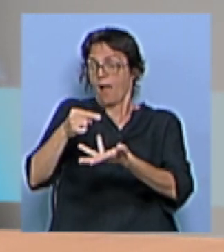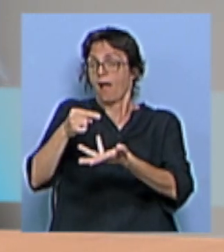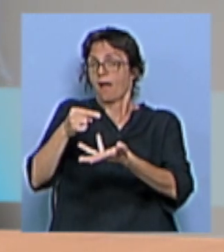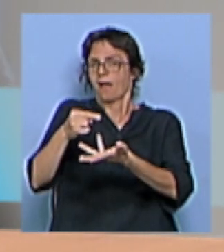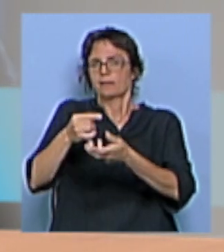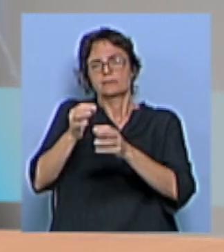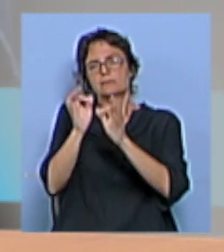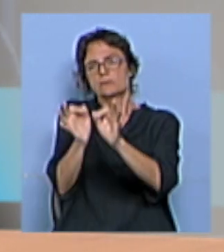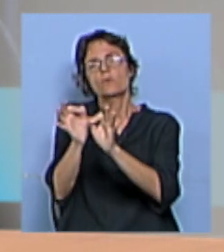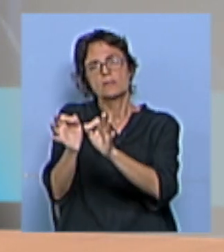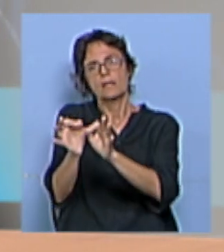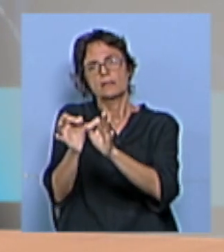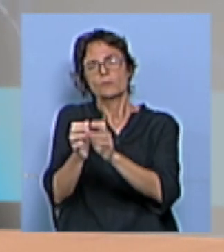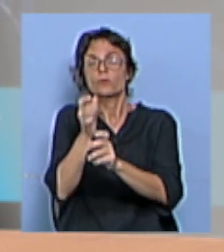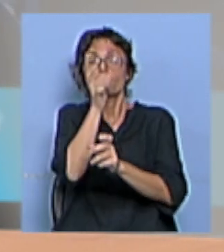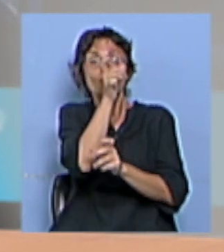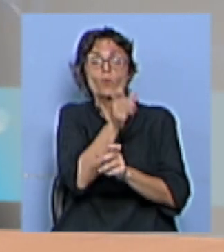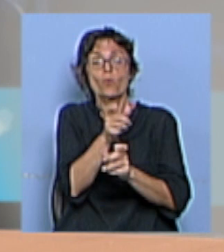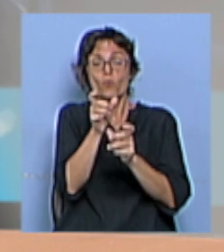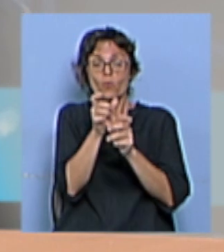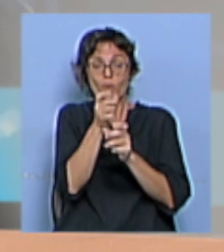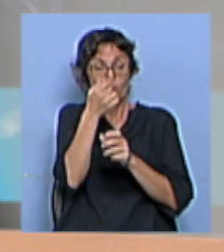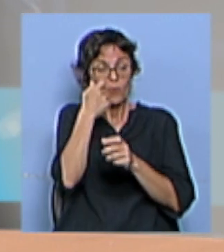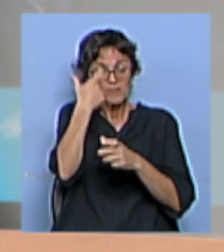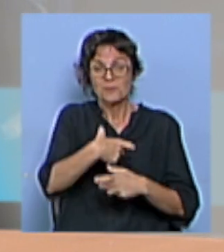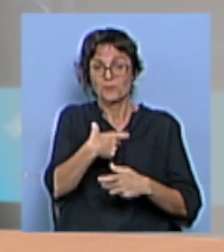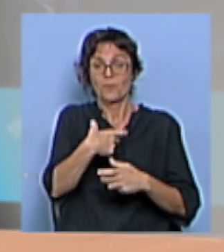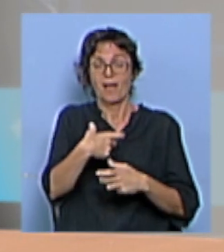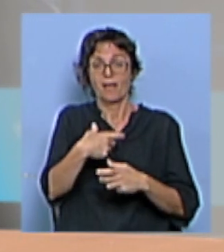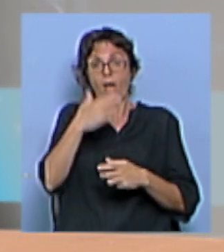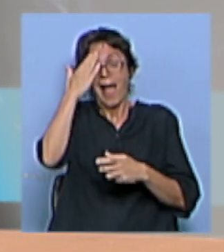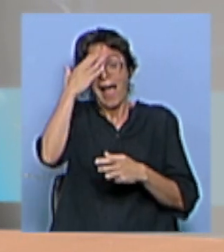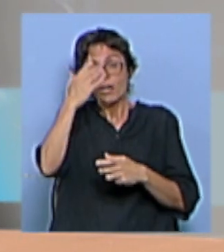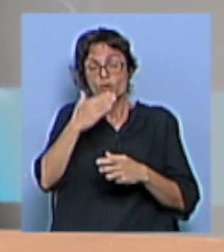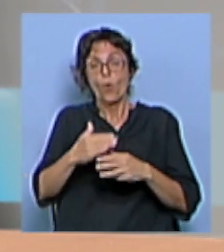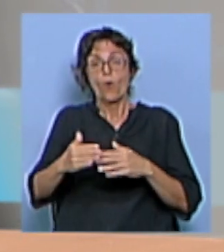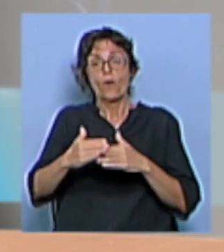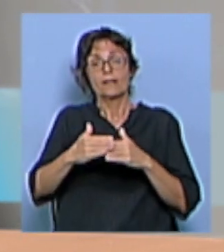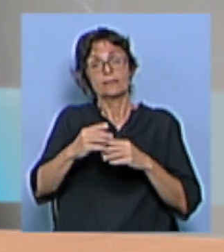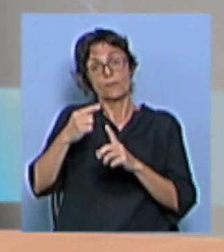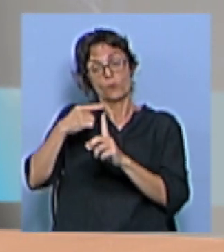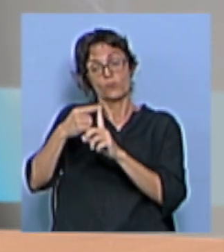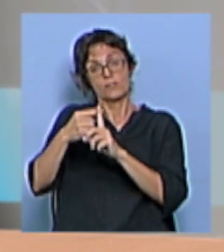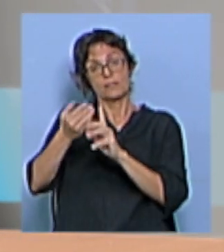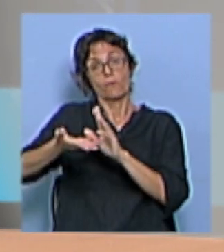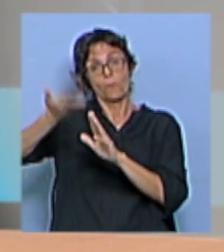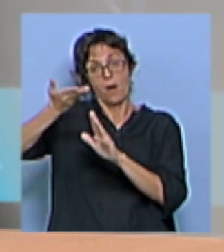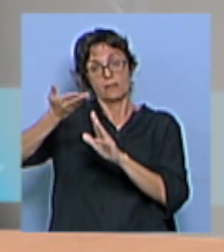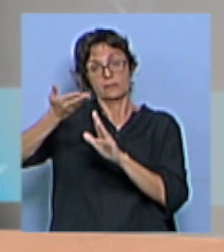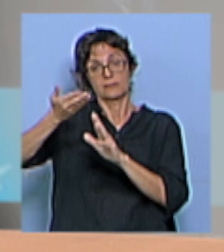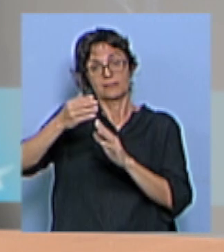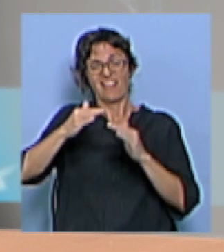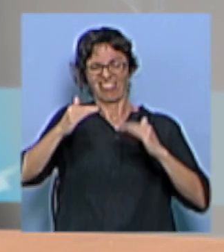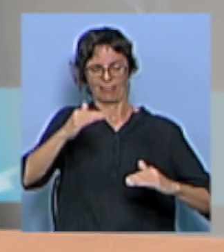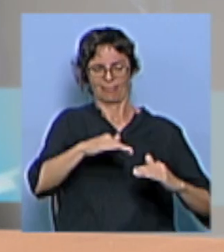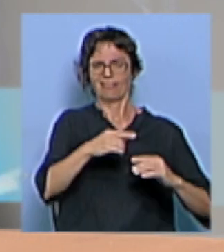Por outro lado, no ser humano acho que predomina mais o bem do que o mal. E numa situação destas, a